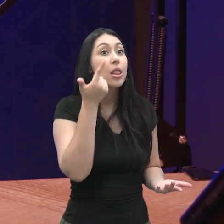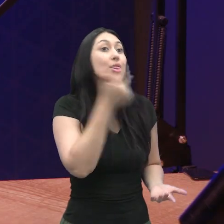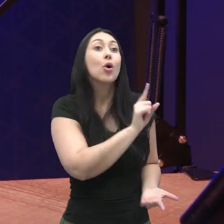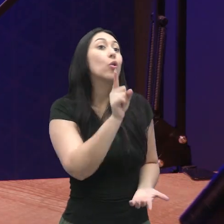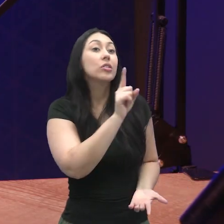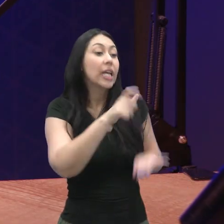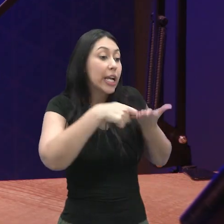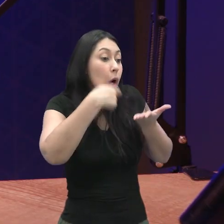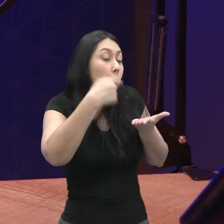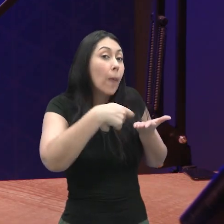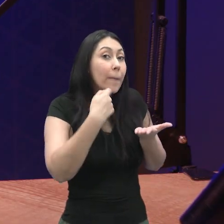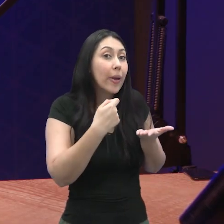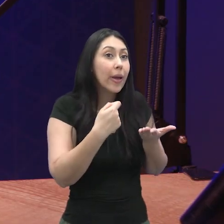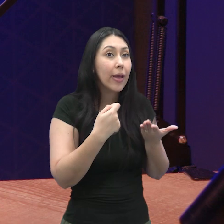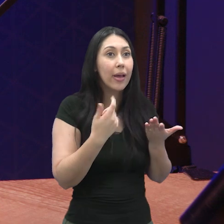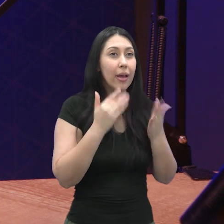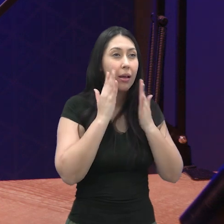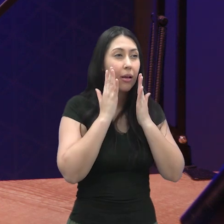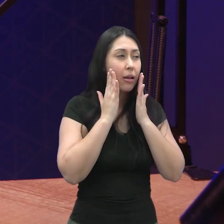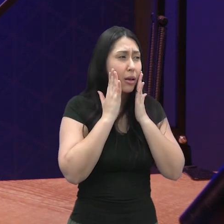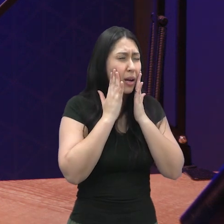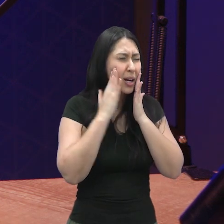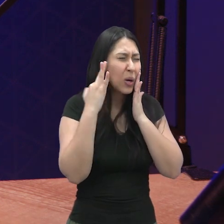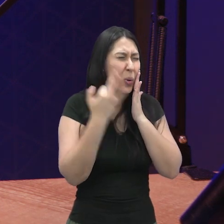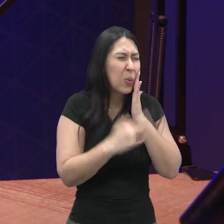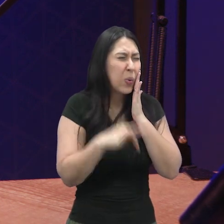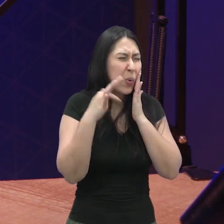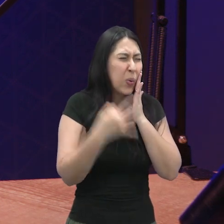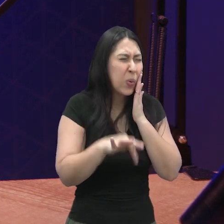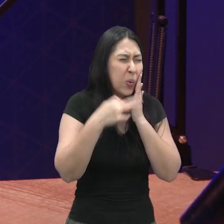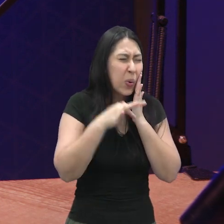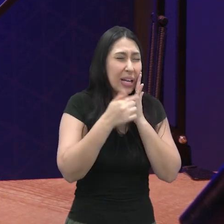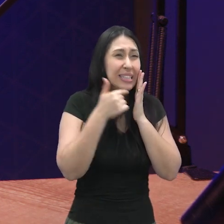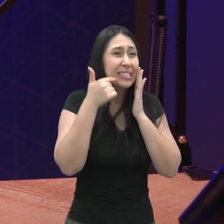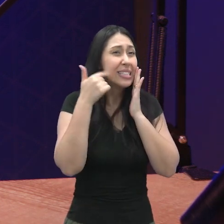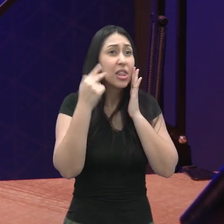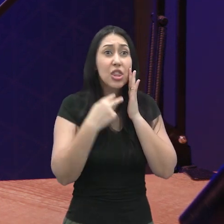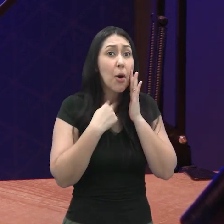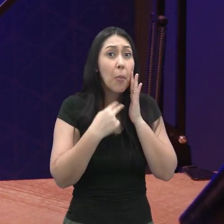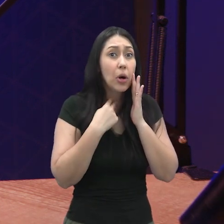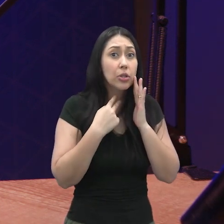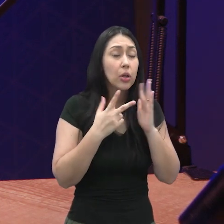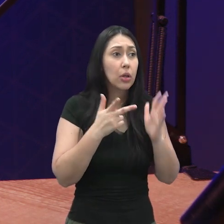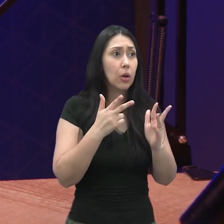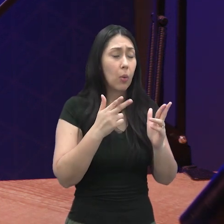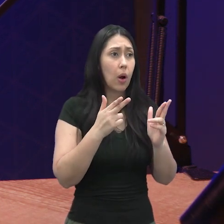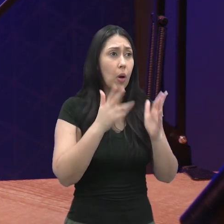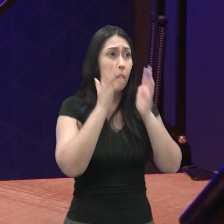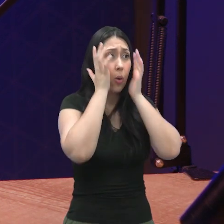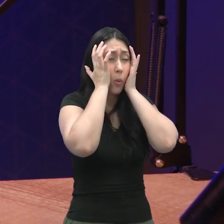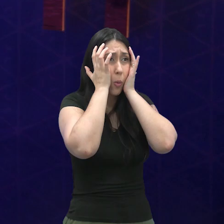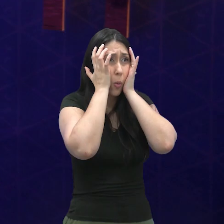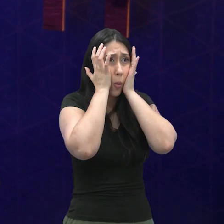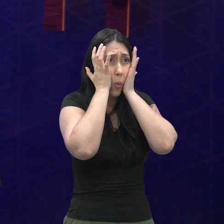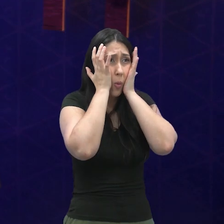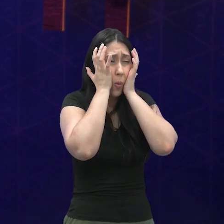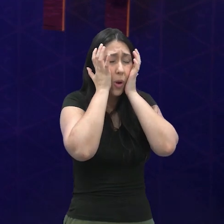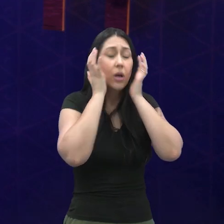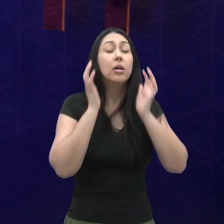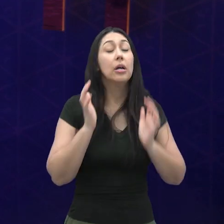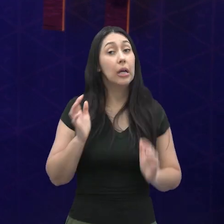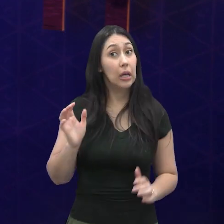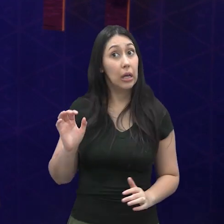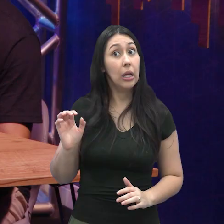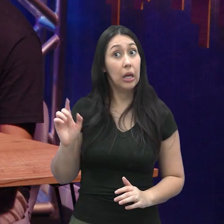várias semanas, né? Não consegue comer, não consegue mexer o rosto, não pode rir. Tem que ficar, né? Fica parecendo uma estátua, não,